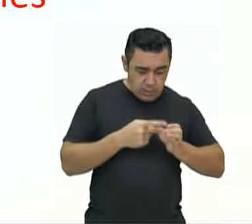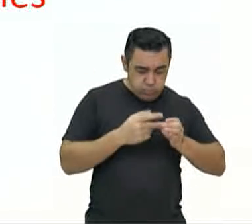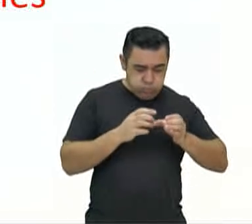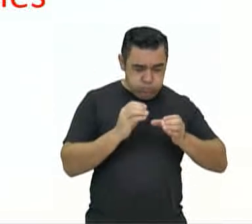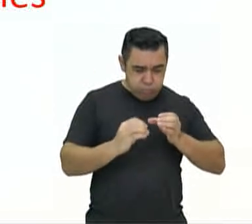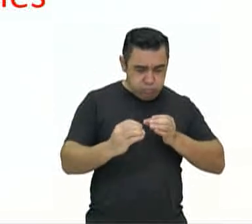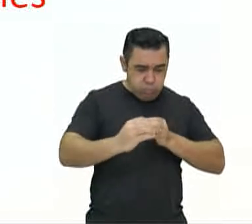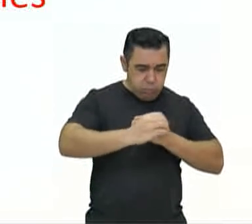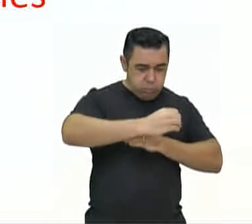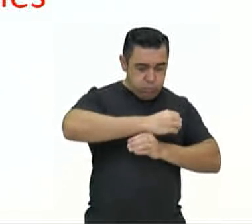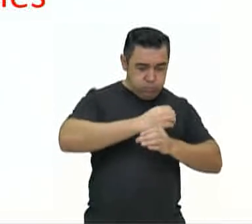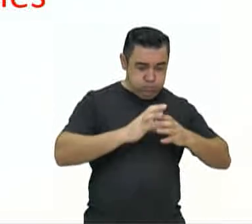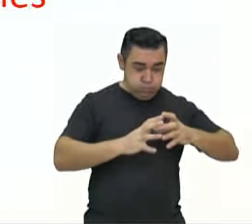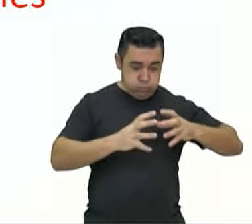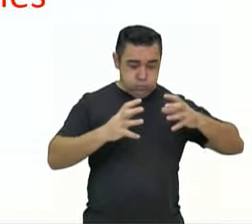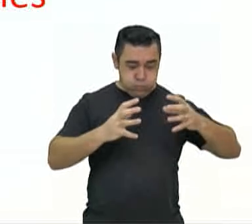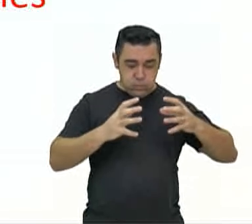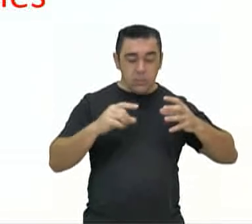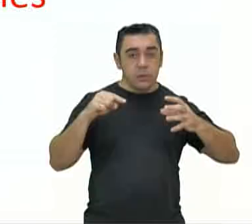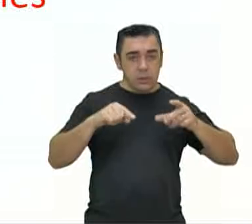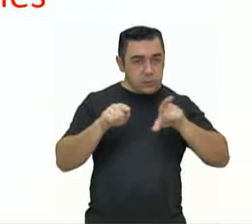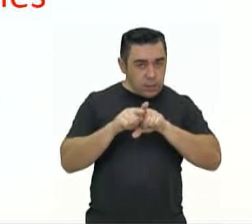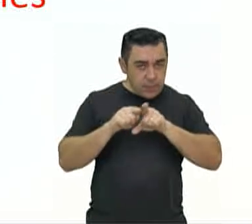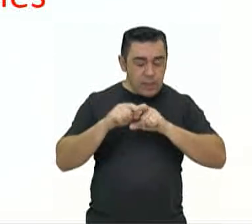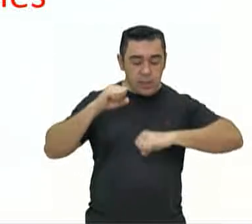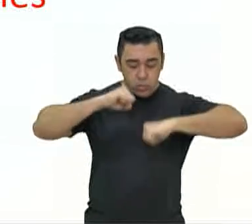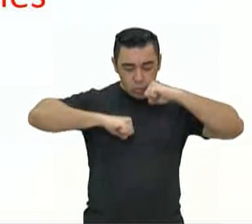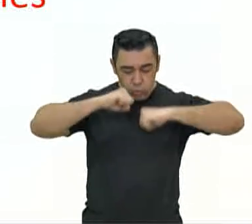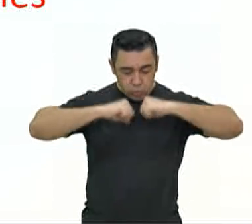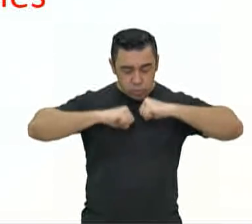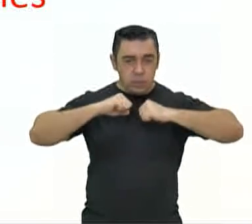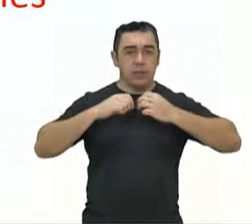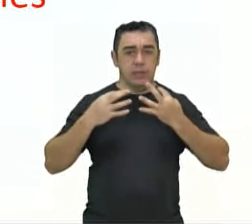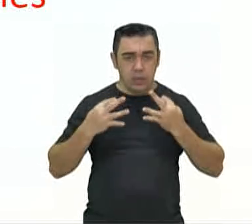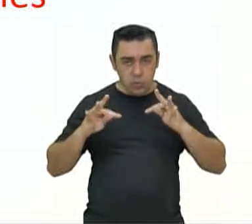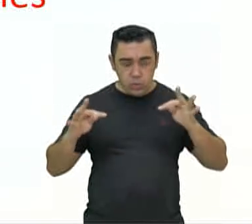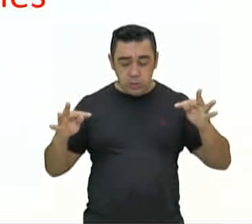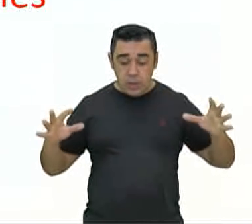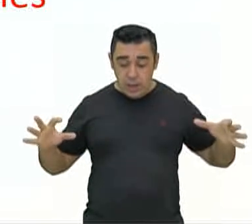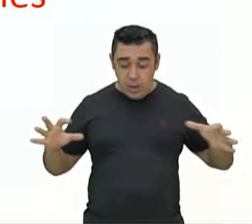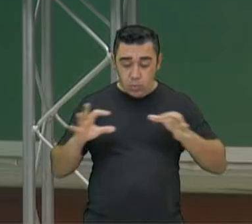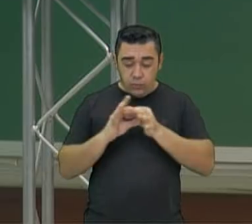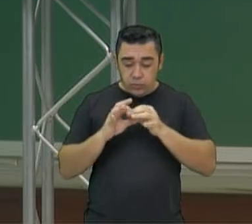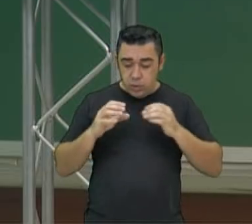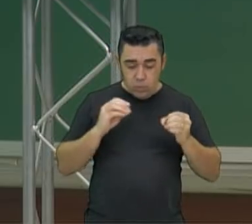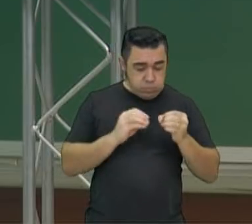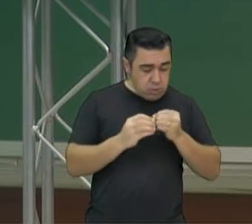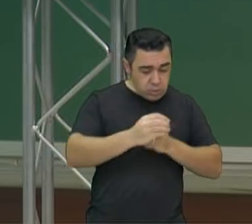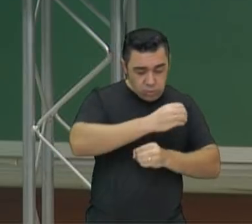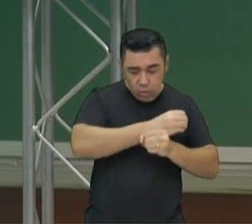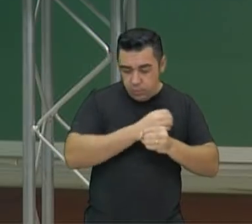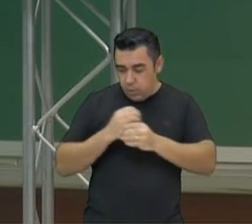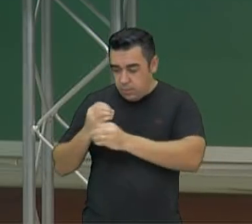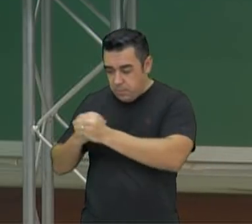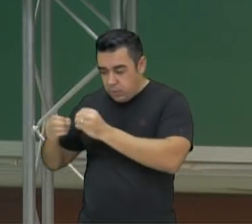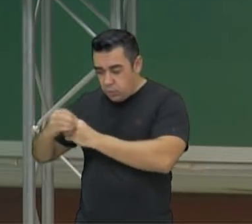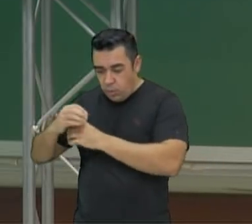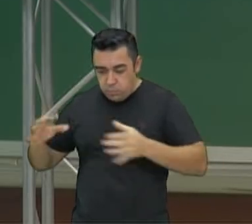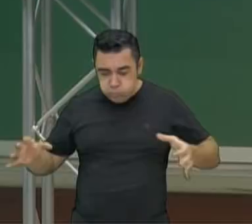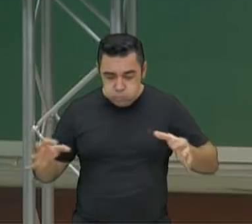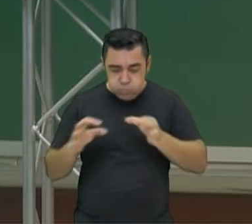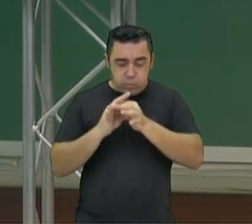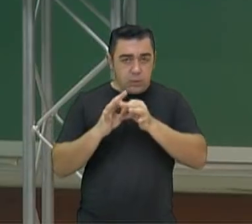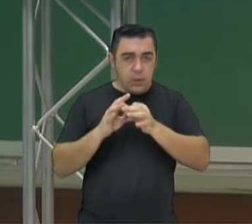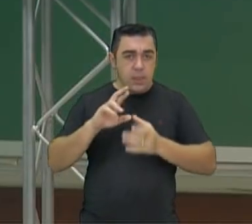como consequência da industrialização, dos avanços tecnológicos na região, havendo fusão de metrópoles. Por que a letra A está errada? Porque